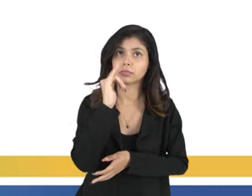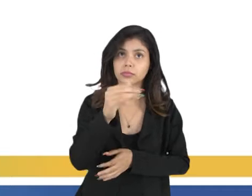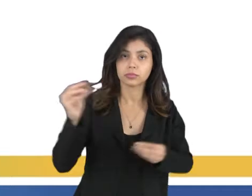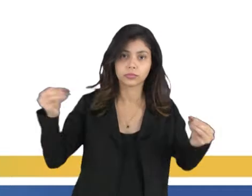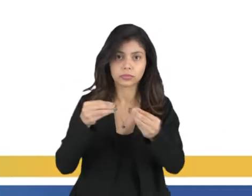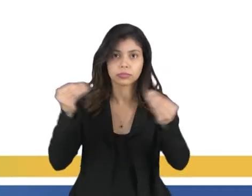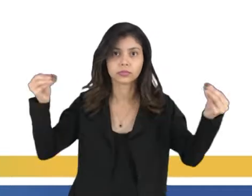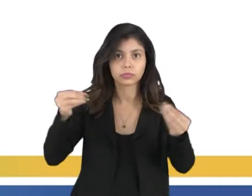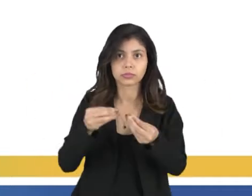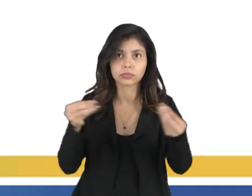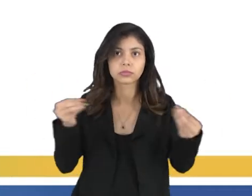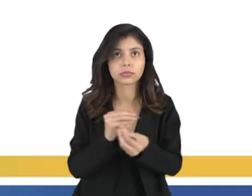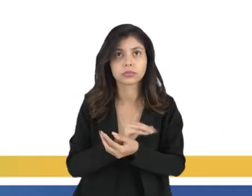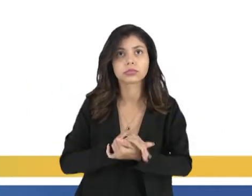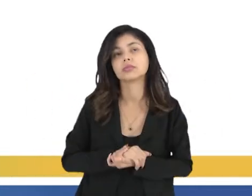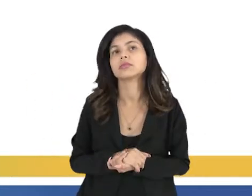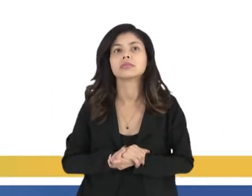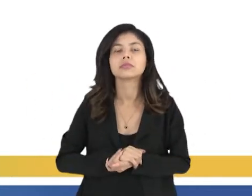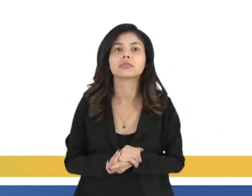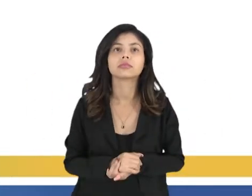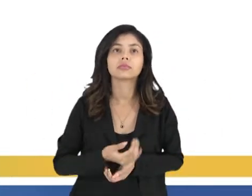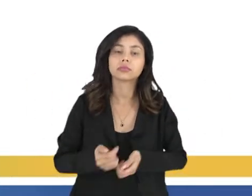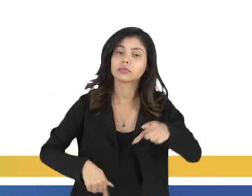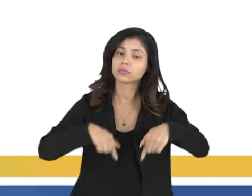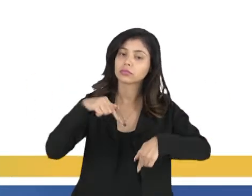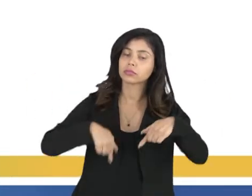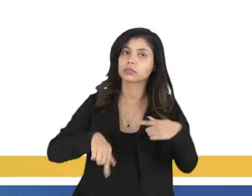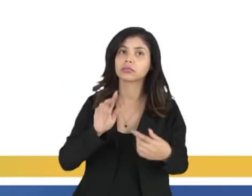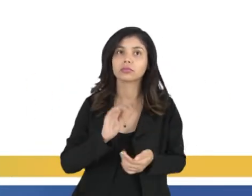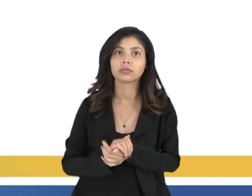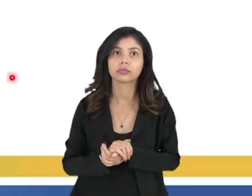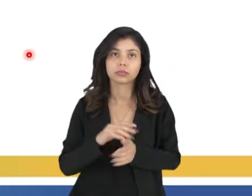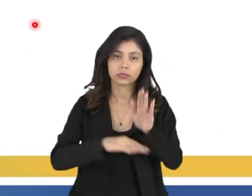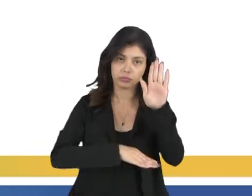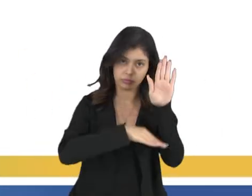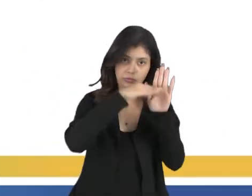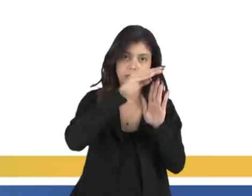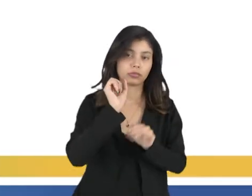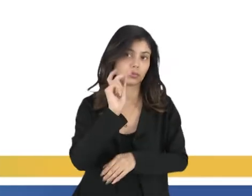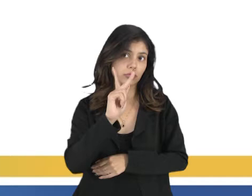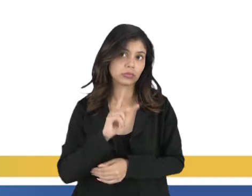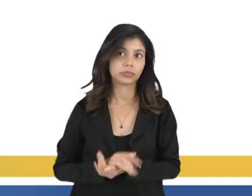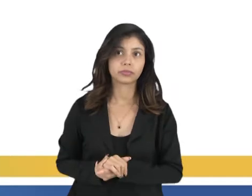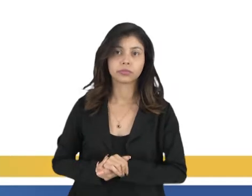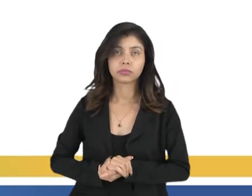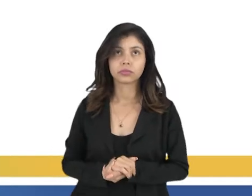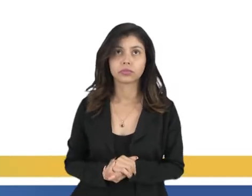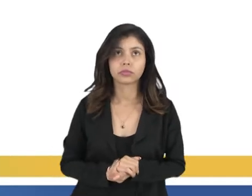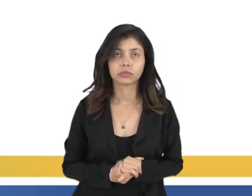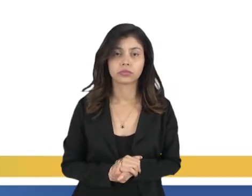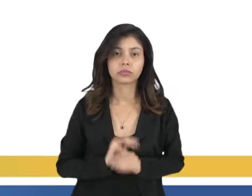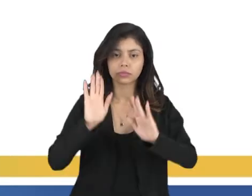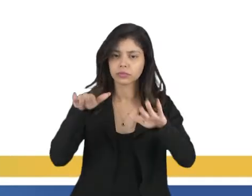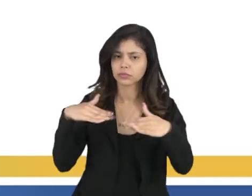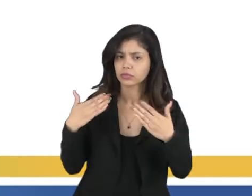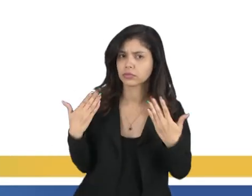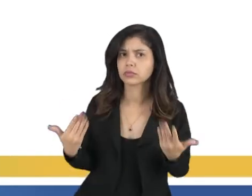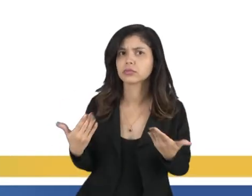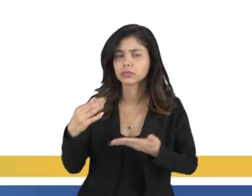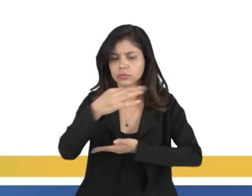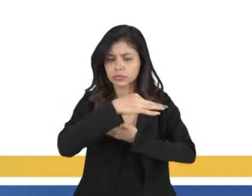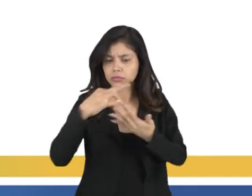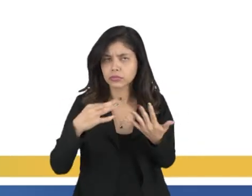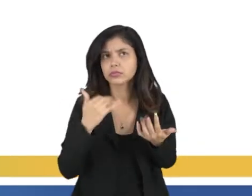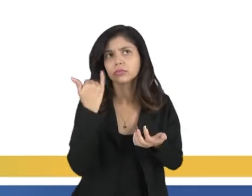a magnética, a química e a térmica, ok? Então, quais são os tipos